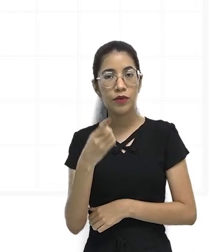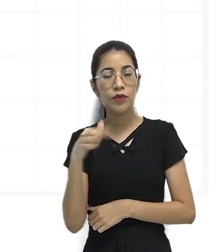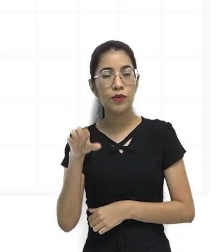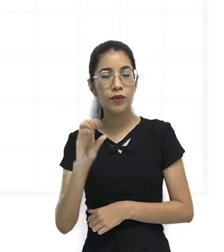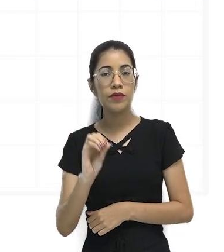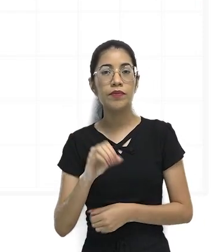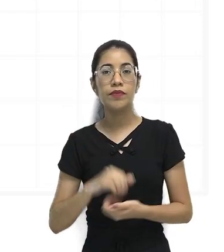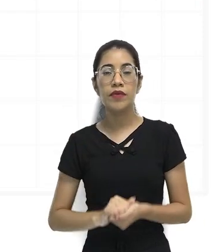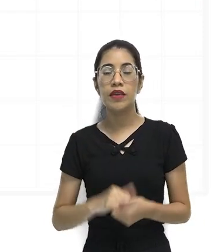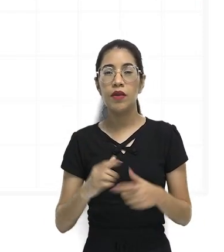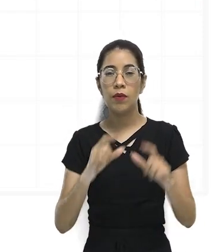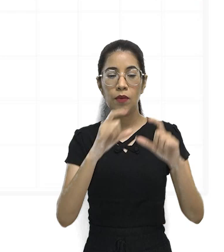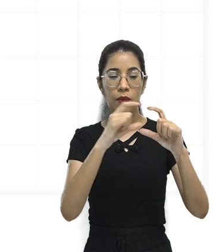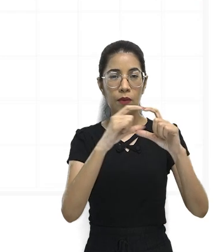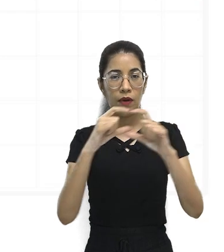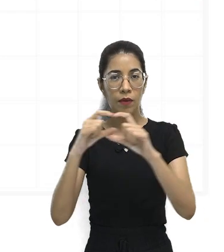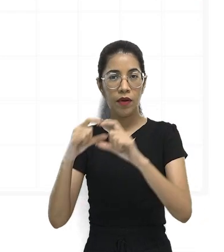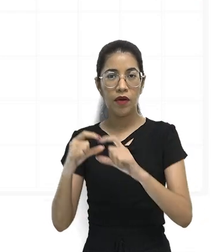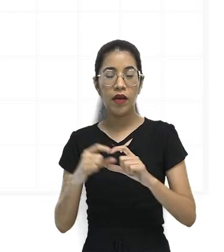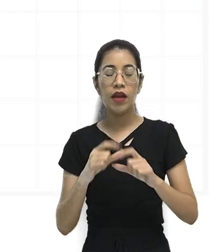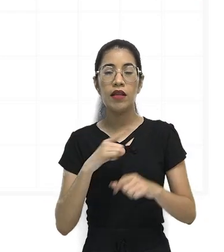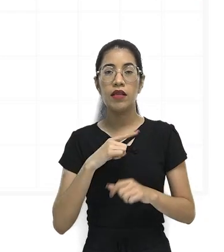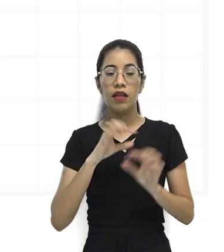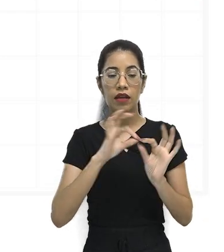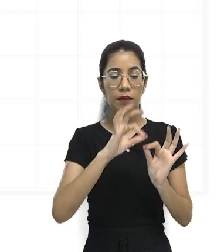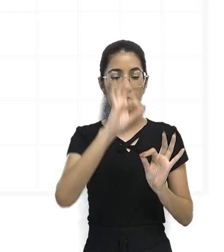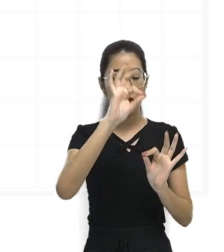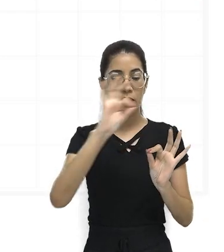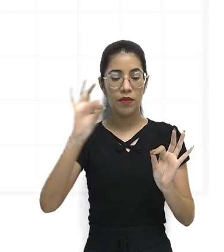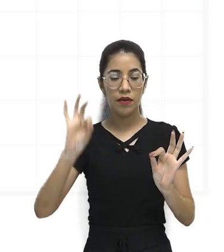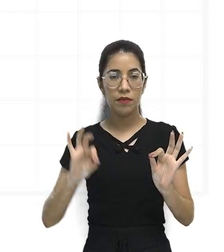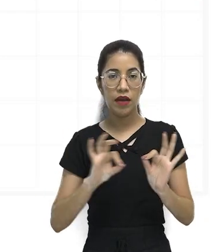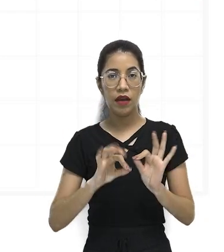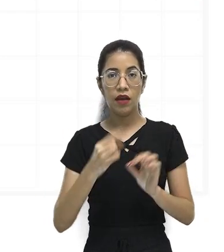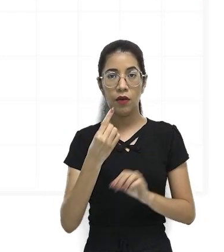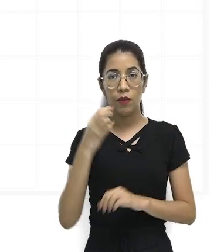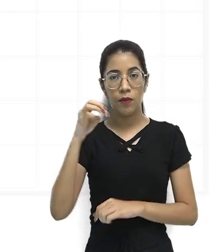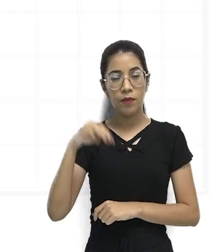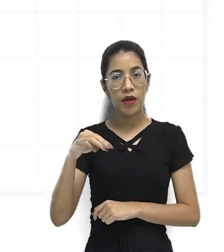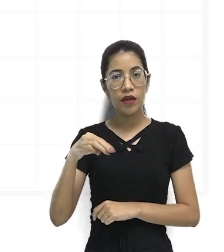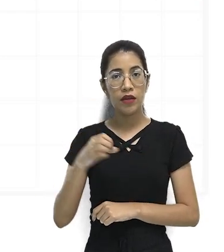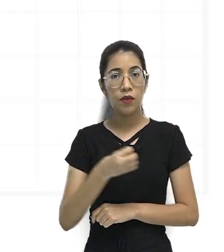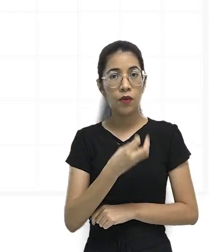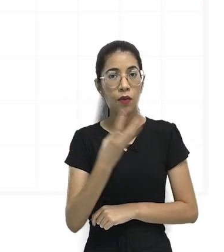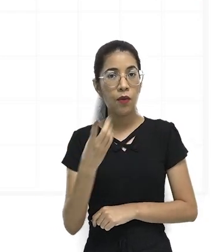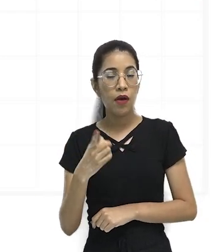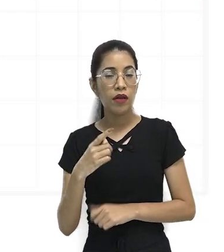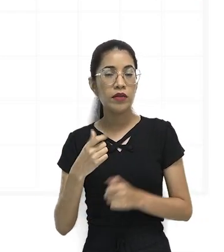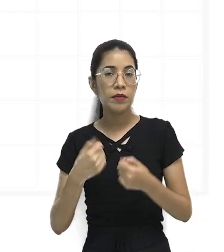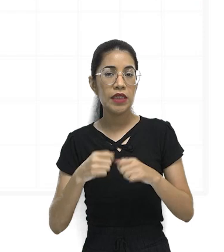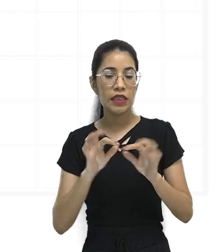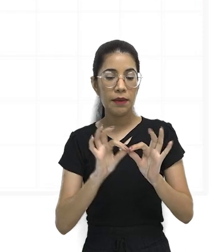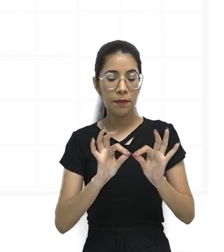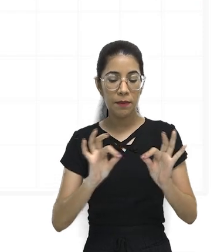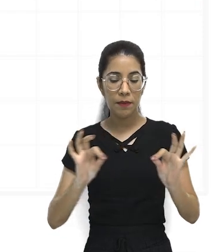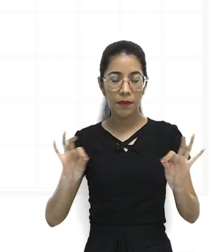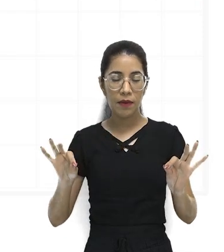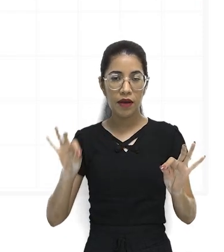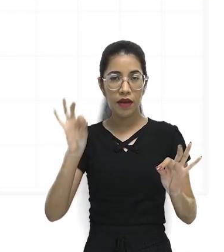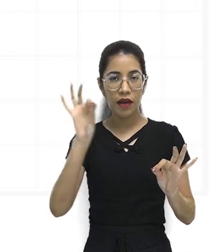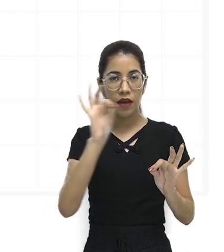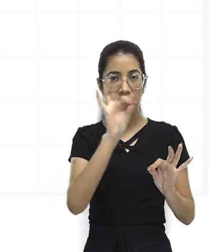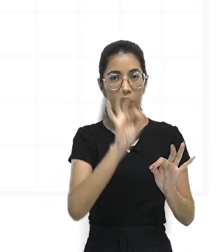Cada lado do quadradinho mede 1 metro. Quantos metros de fita serão